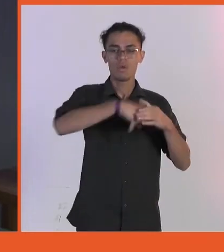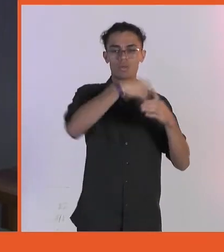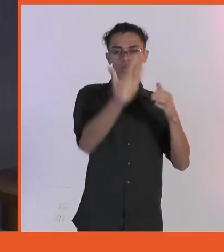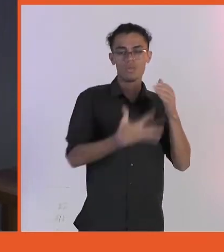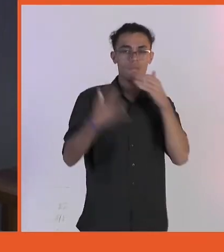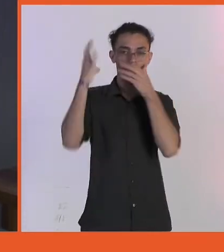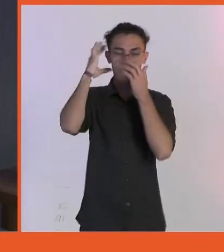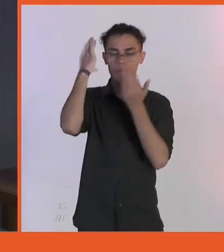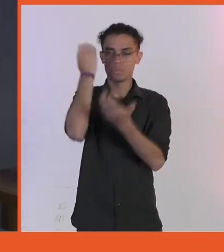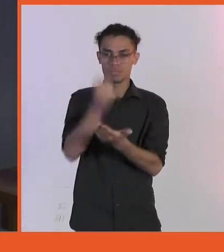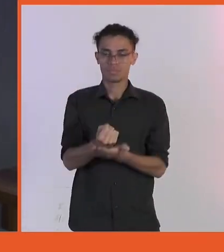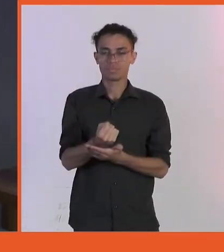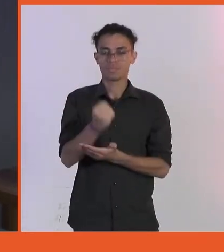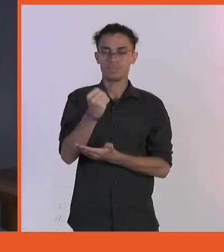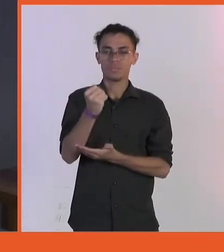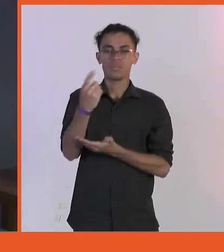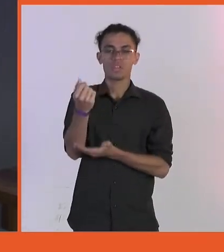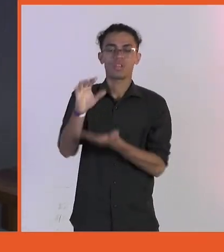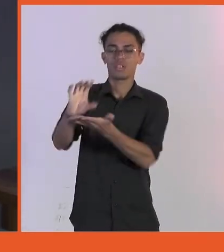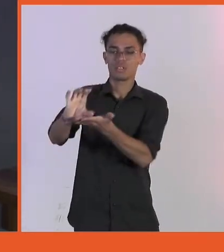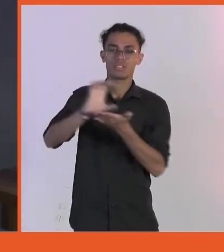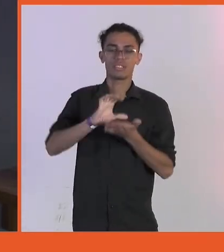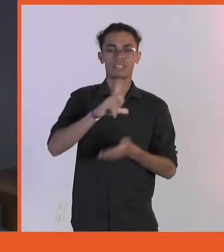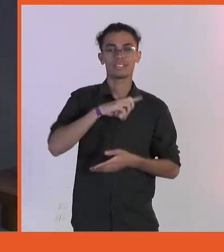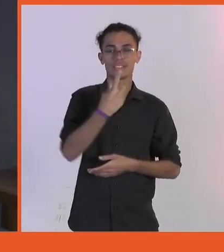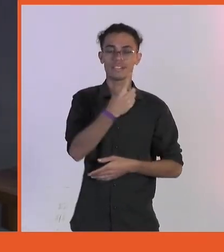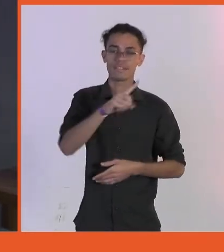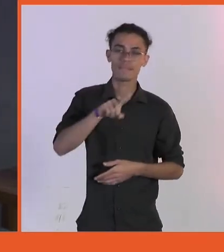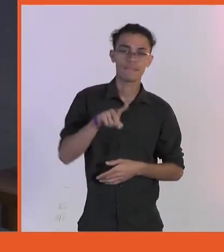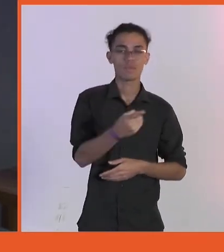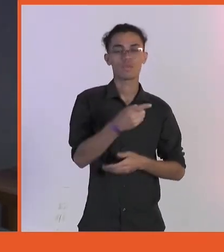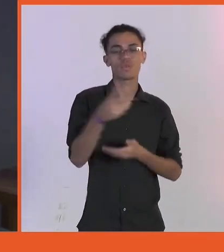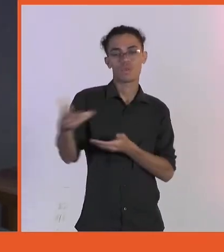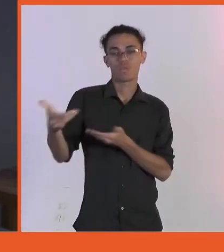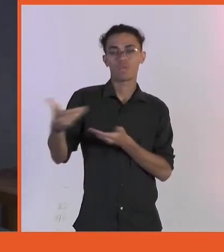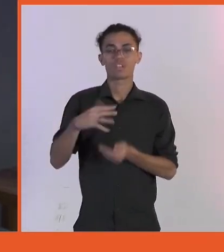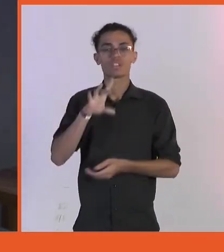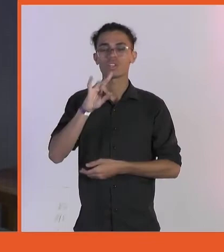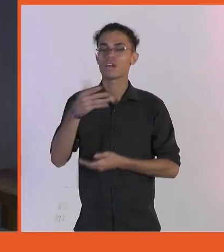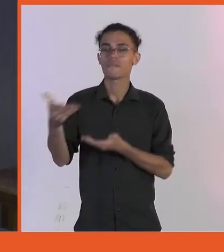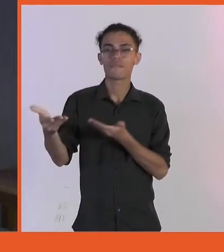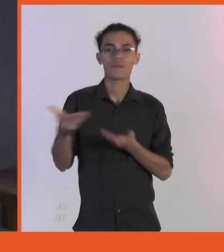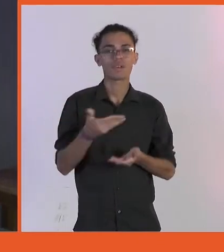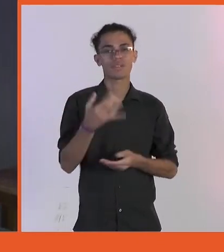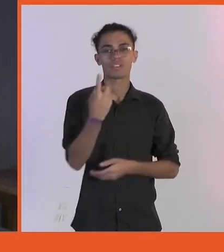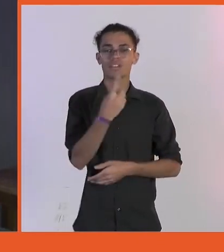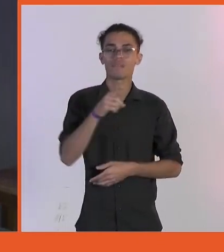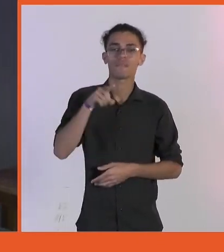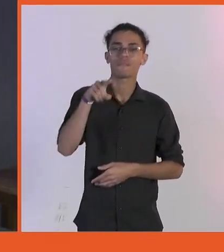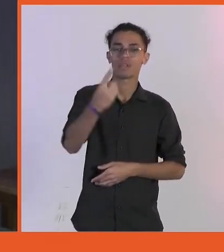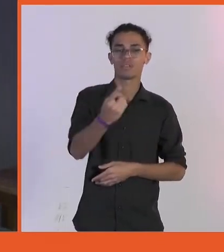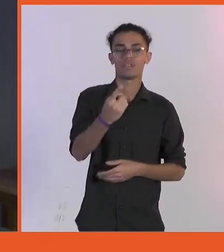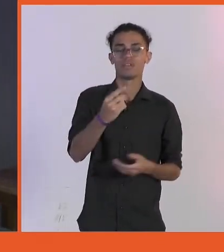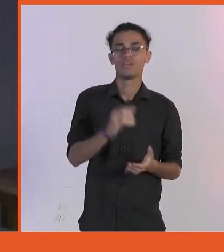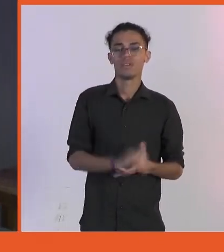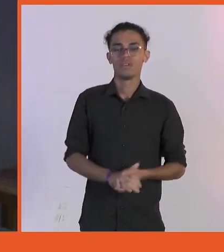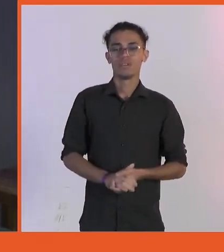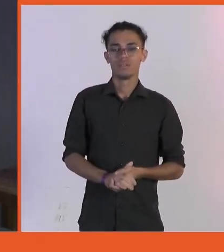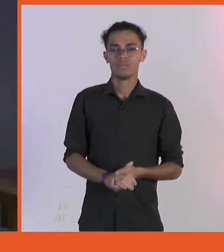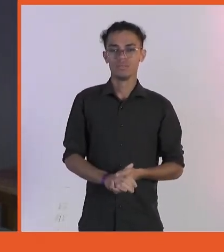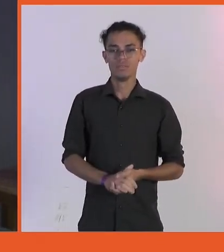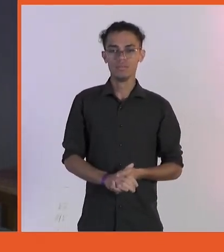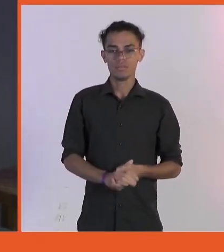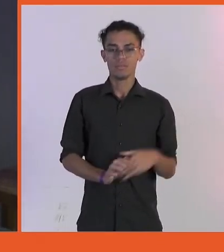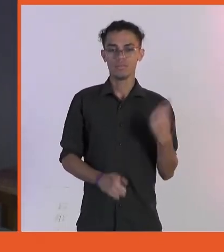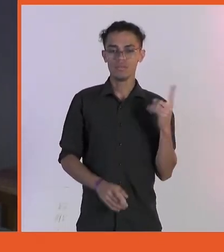tem 1.000 ouvintes semanais, aí assim, nossa, só 1.000, mano, é 1.000 pessoas que baixou um arquivo para ouvir o cara. Essas são